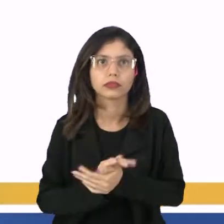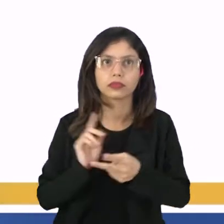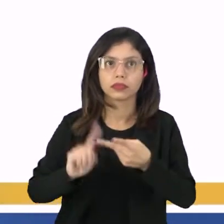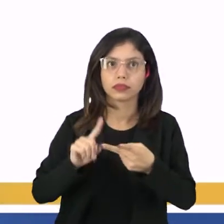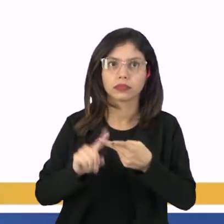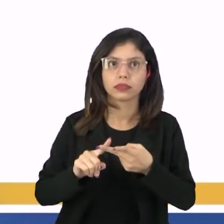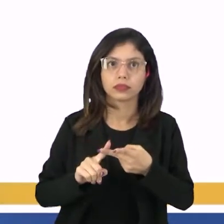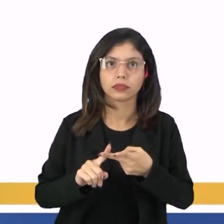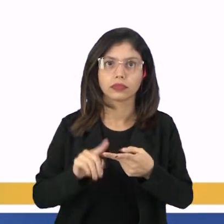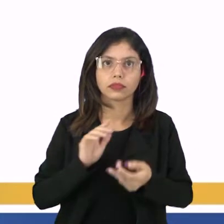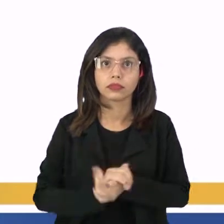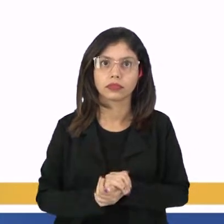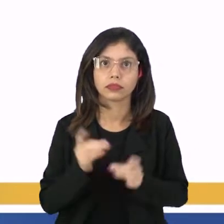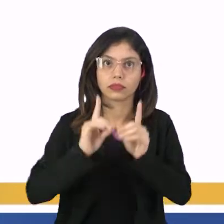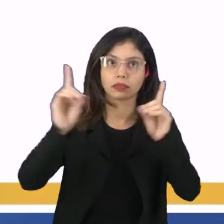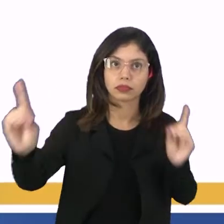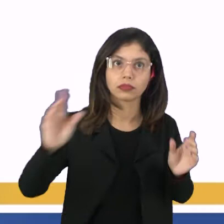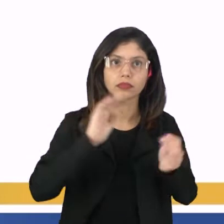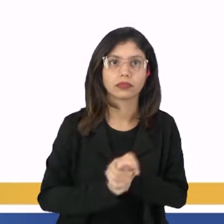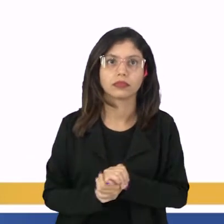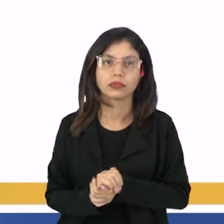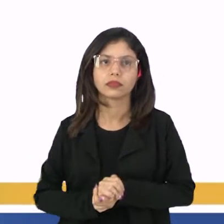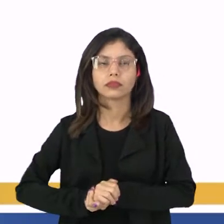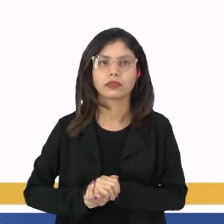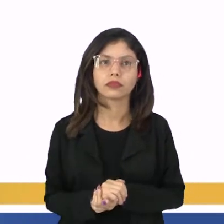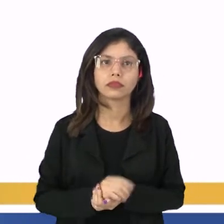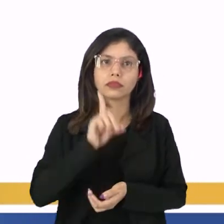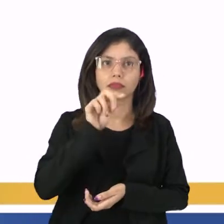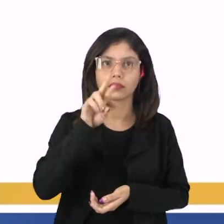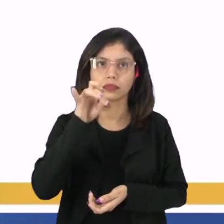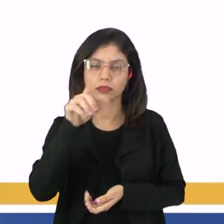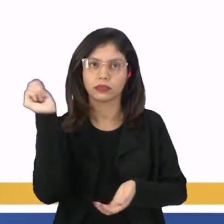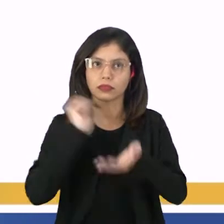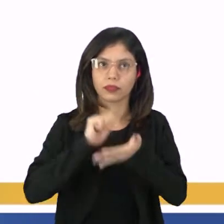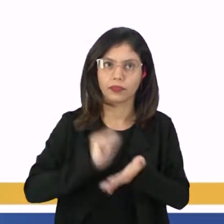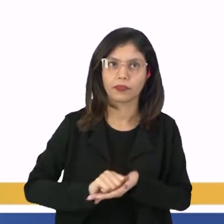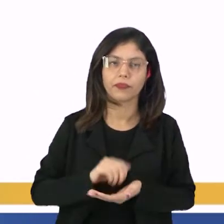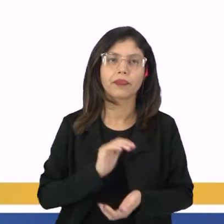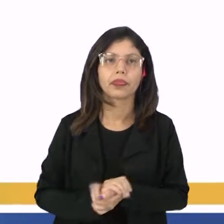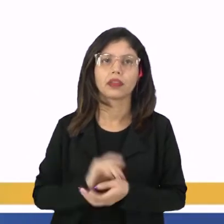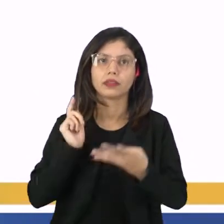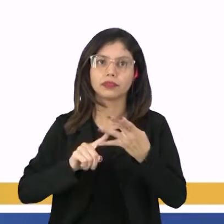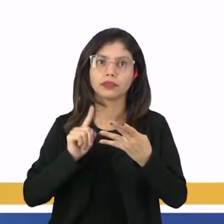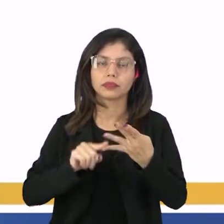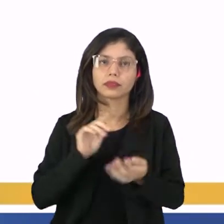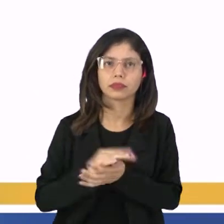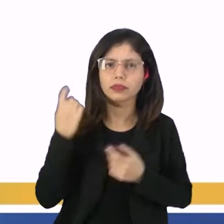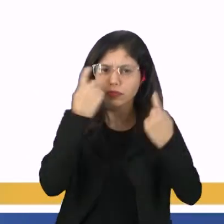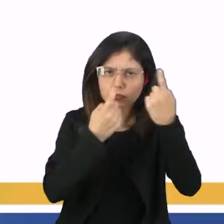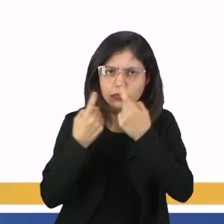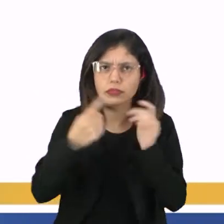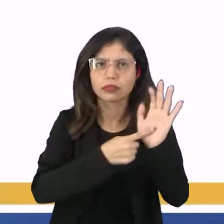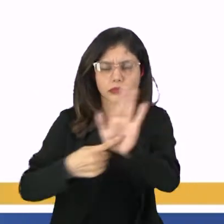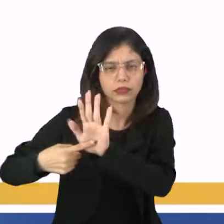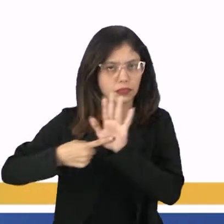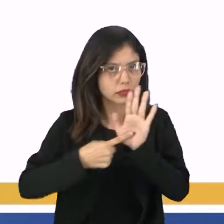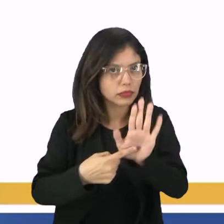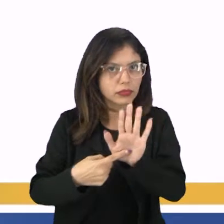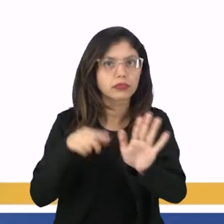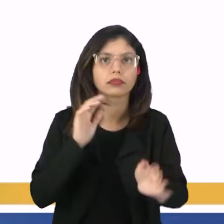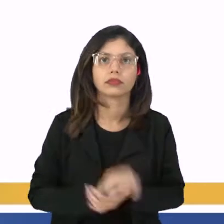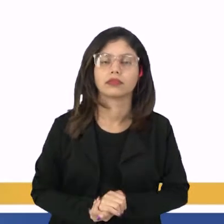segundo, interlocutores distantes; terceiro, cordialidade na escrita; quarto, uso de expressões